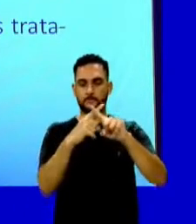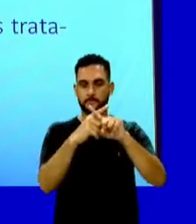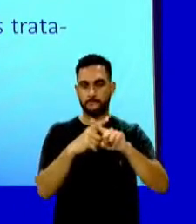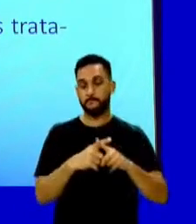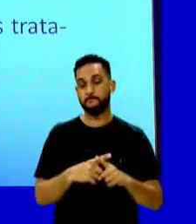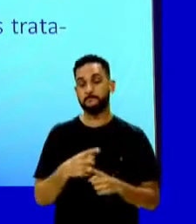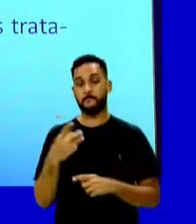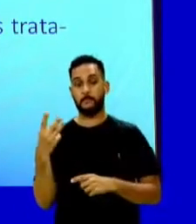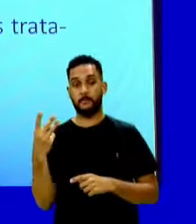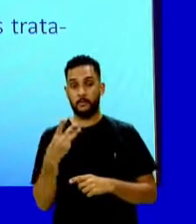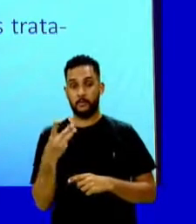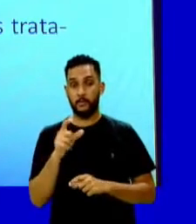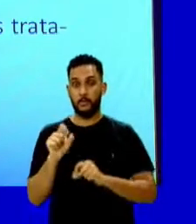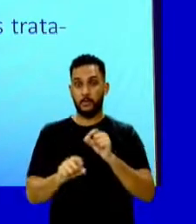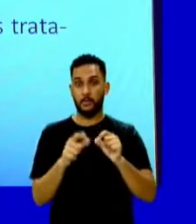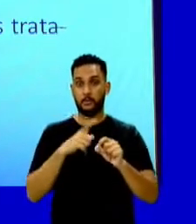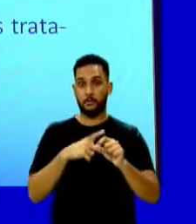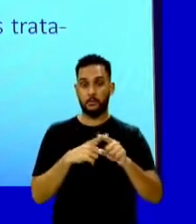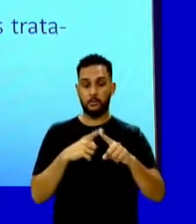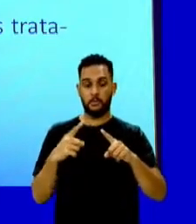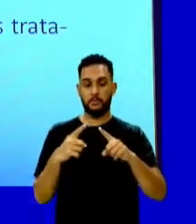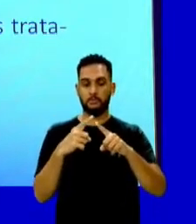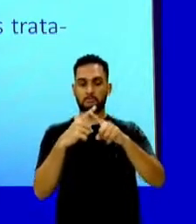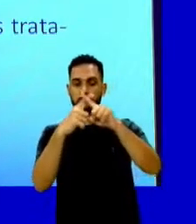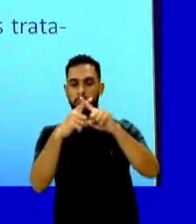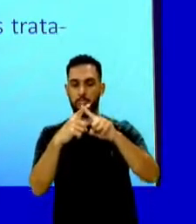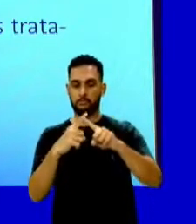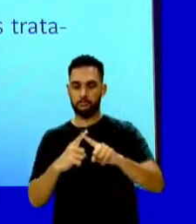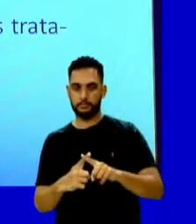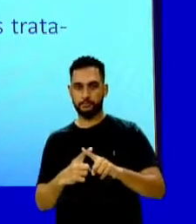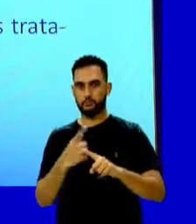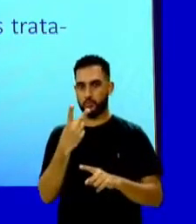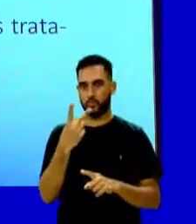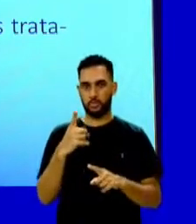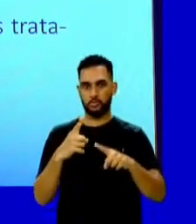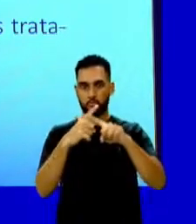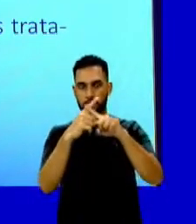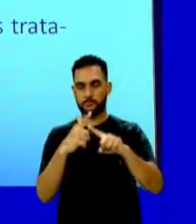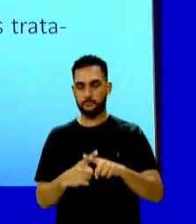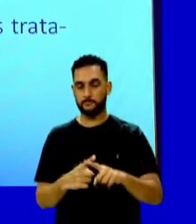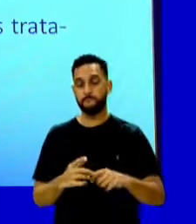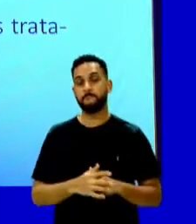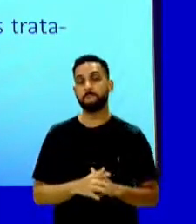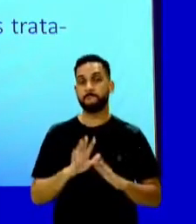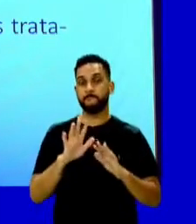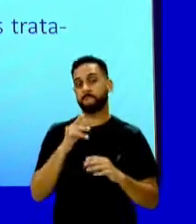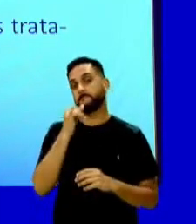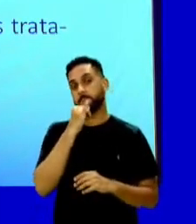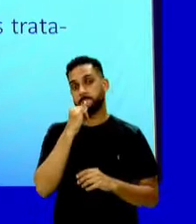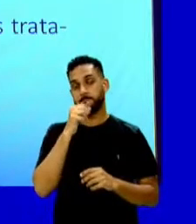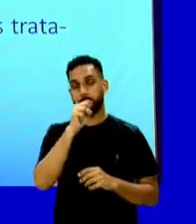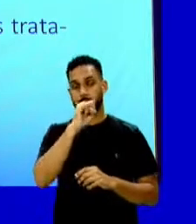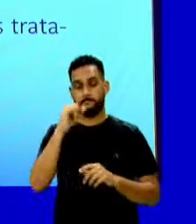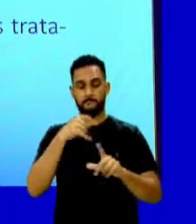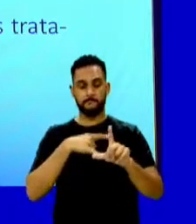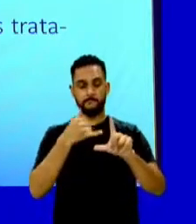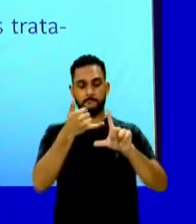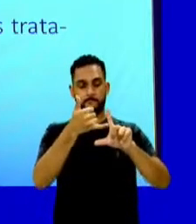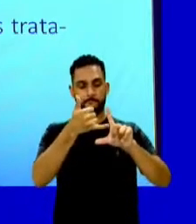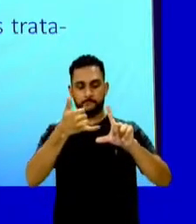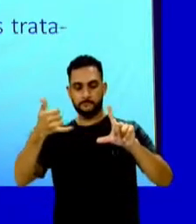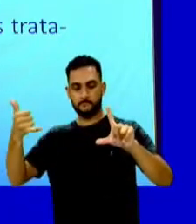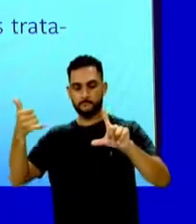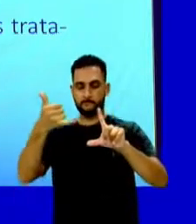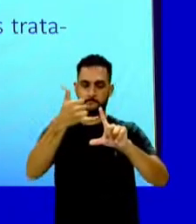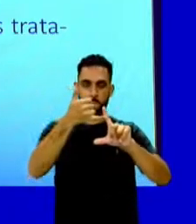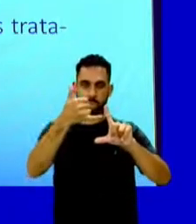retas vão se encontrar um dois pontos bem tá no primeiro situação tivemos que as retas são paralelas Então se essas retas não se